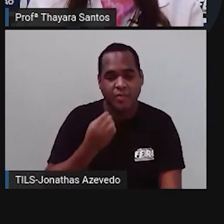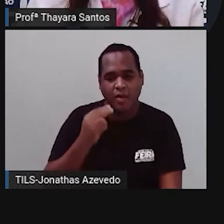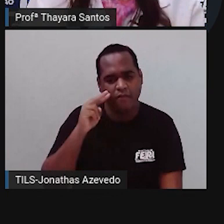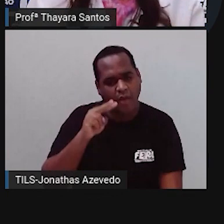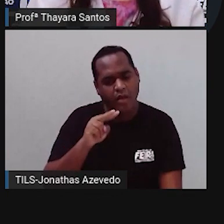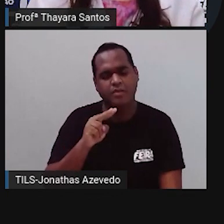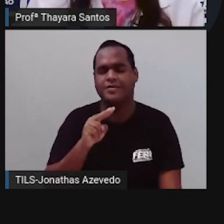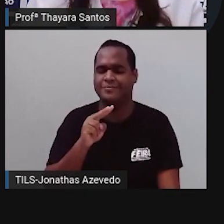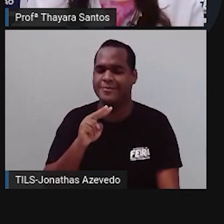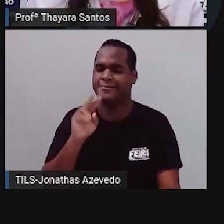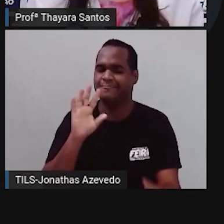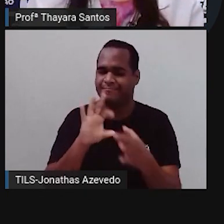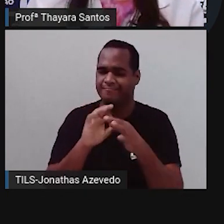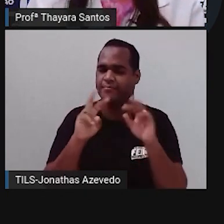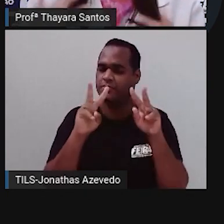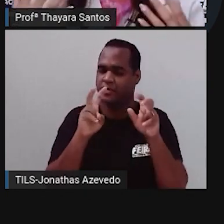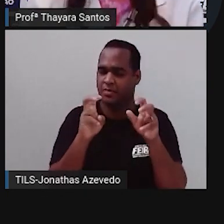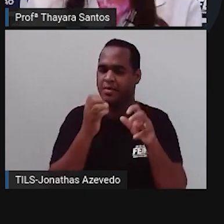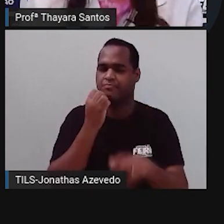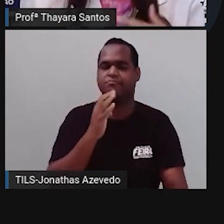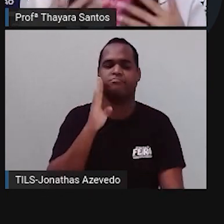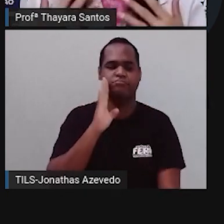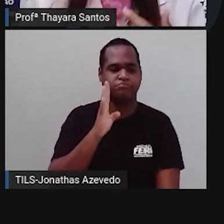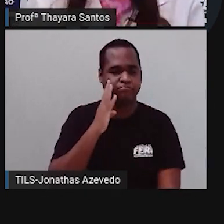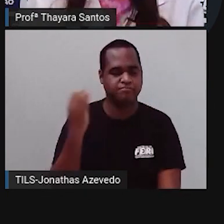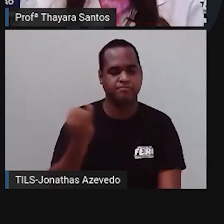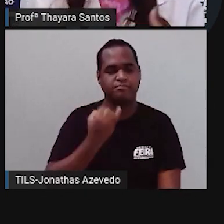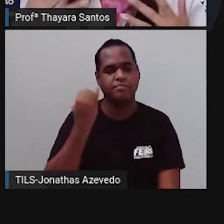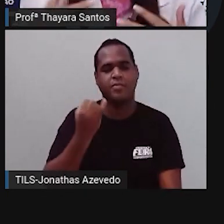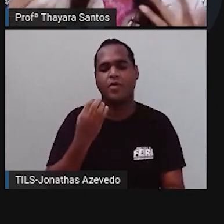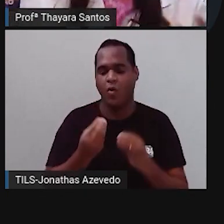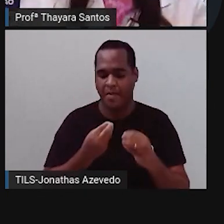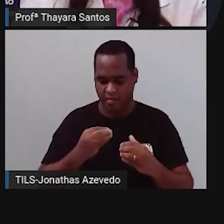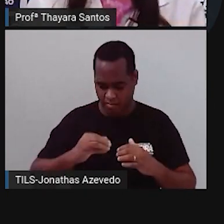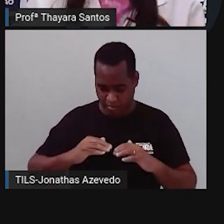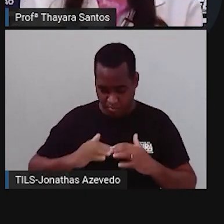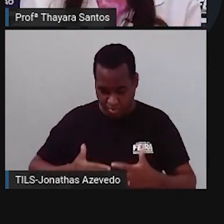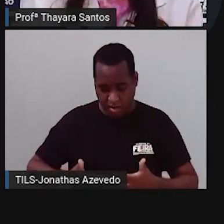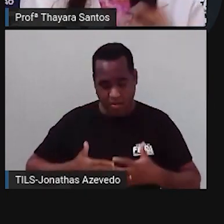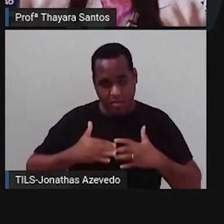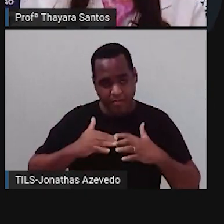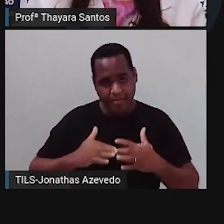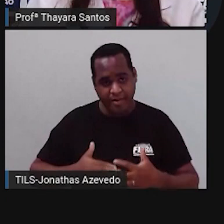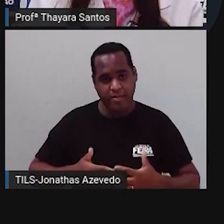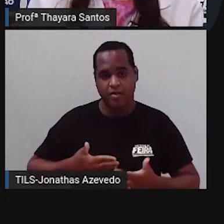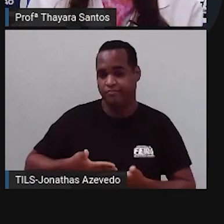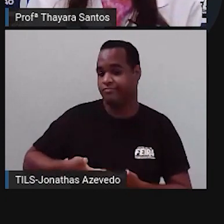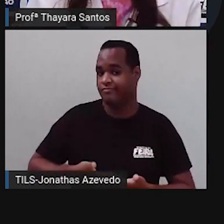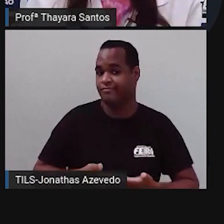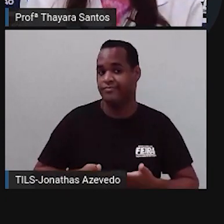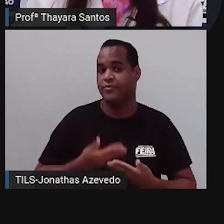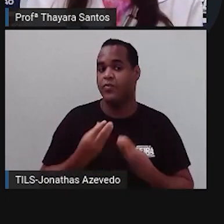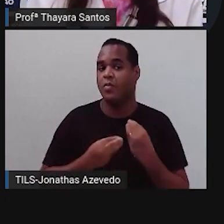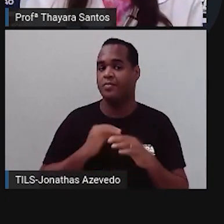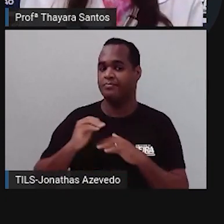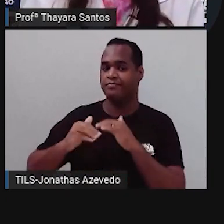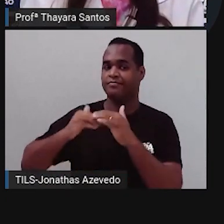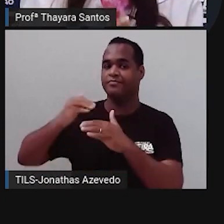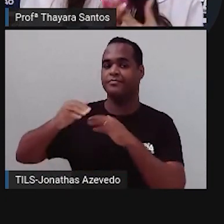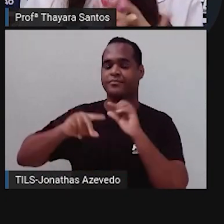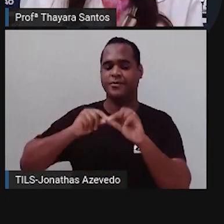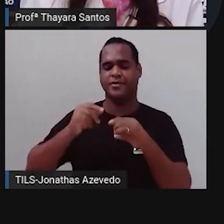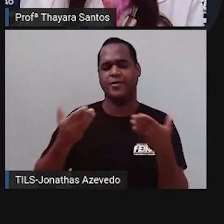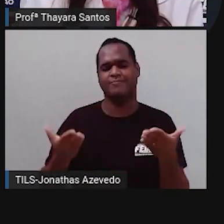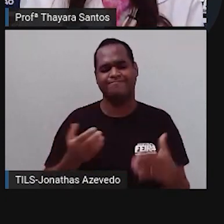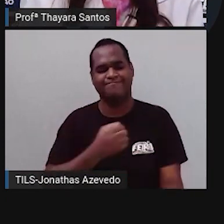esse é um tema muito interessante mesmo, né? A gente saber por todos os caminhos que a gente passou até chegar até aqui. Eu vou ficar